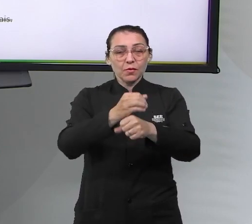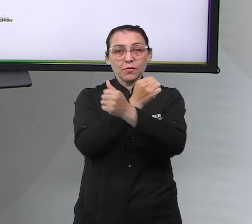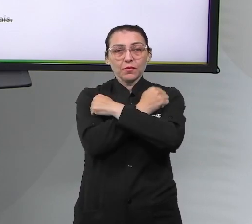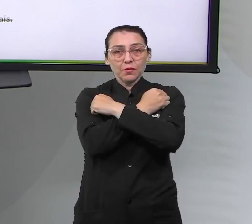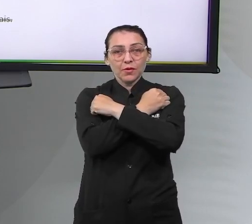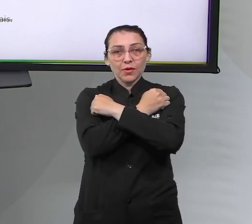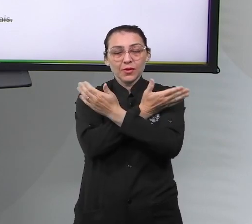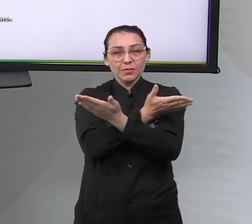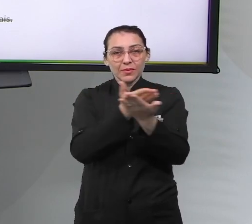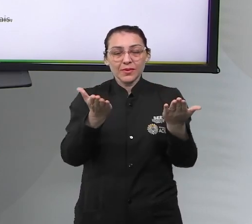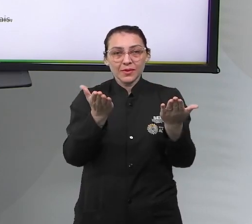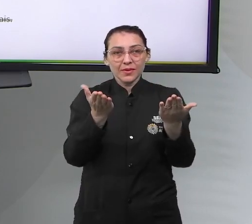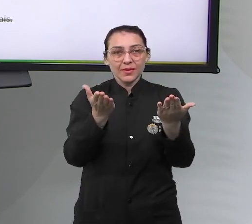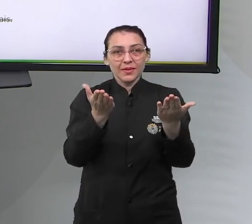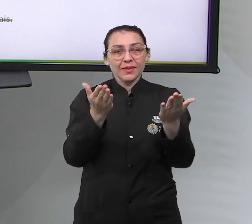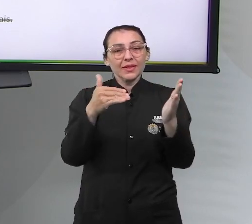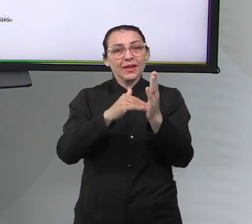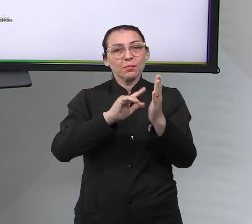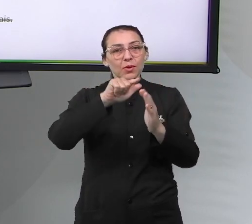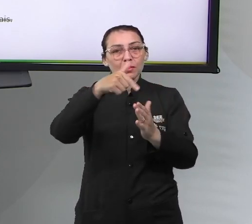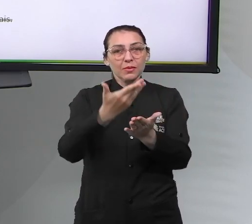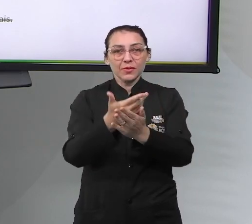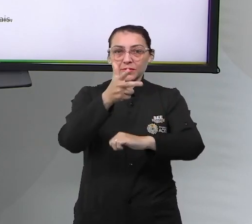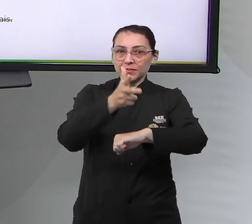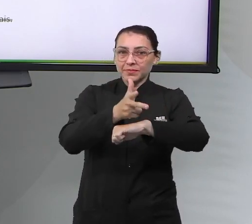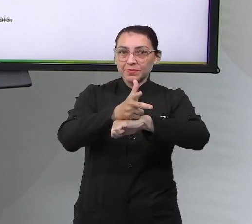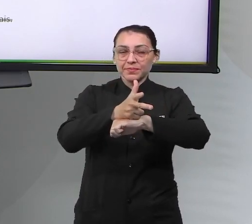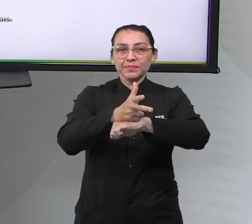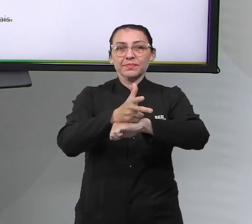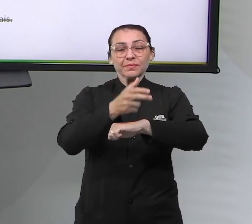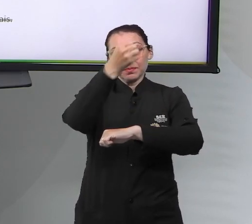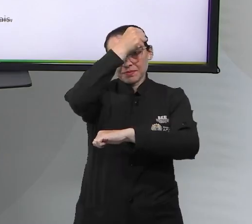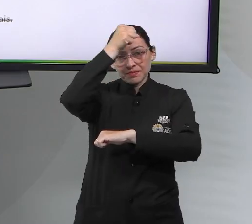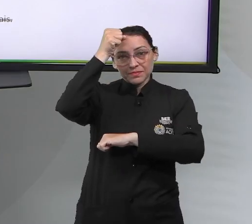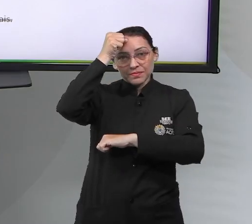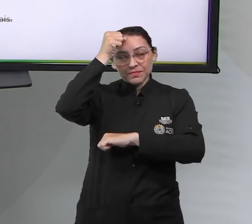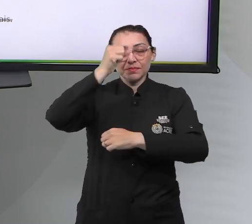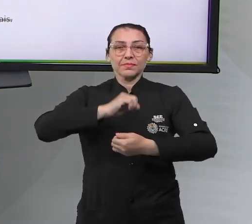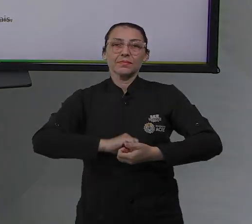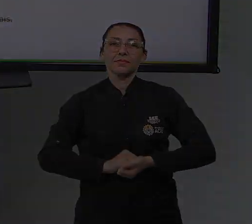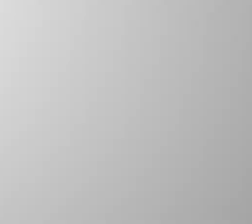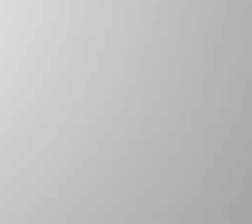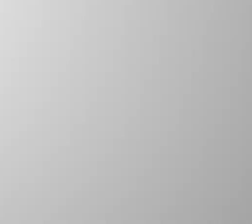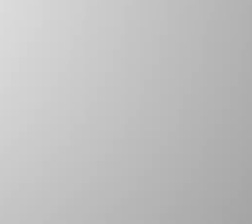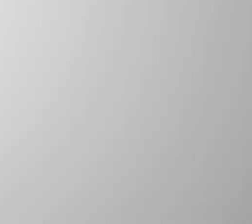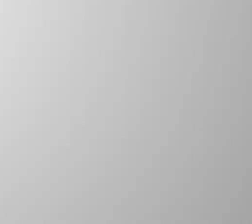forte abraço a todos vocês e até a próxima videoaula de Sociologia.